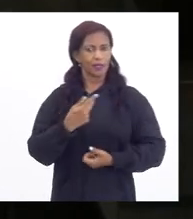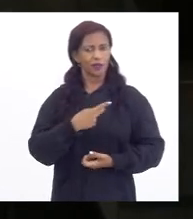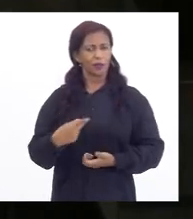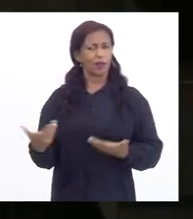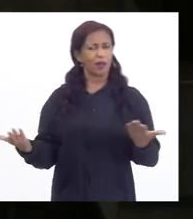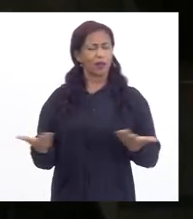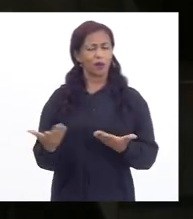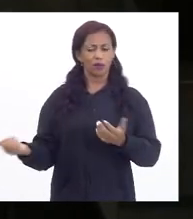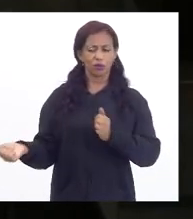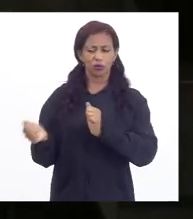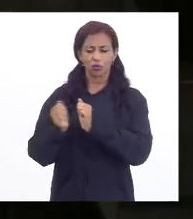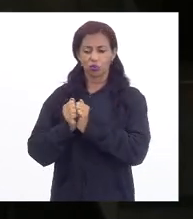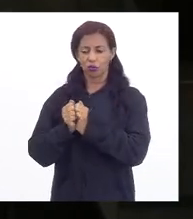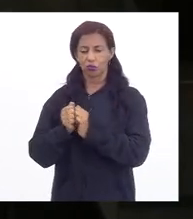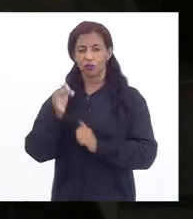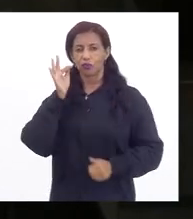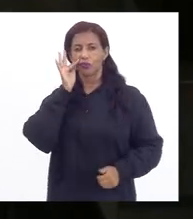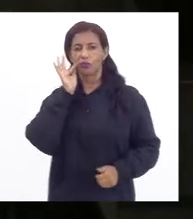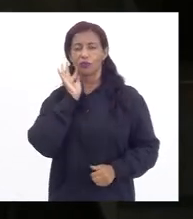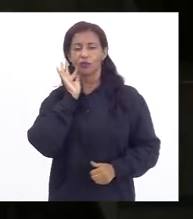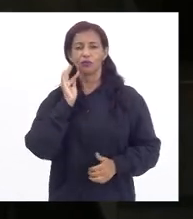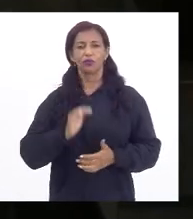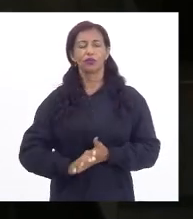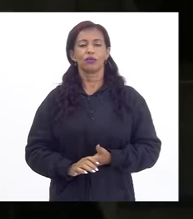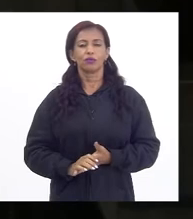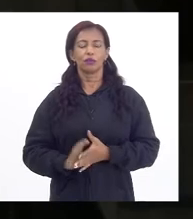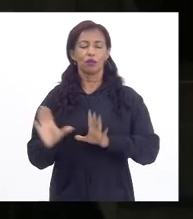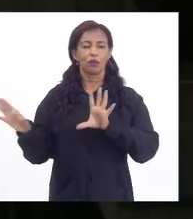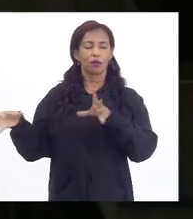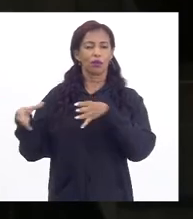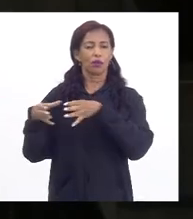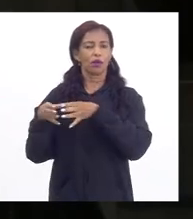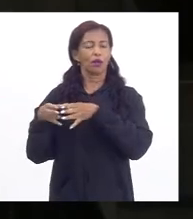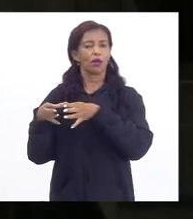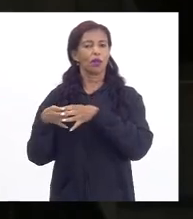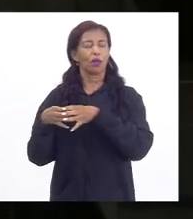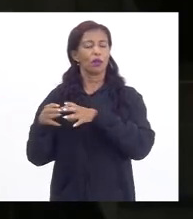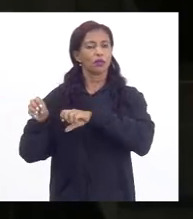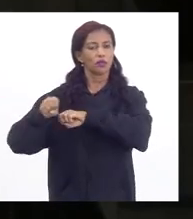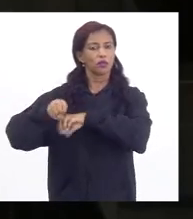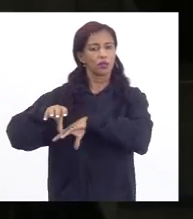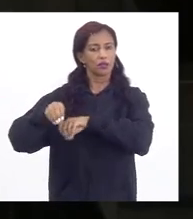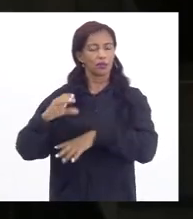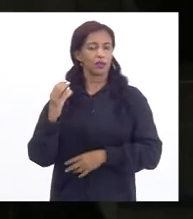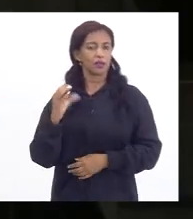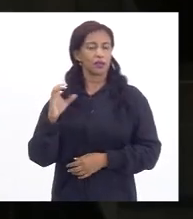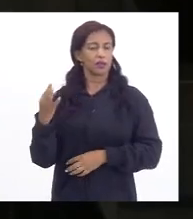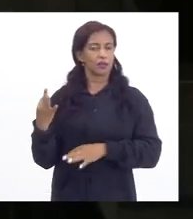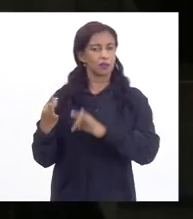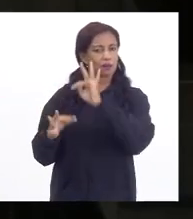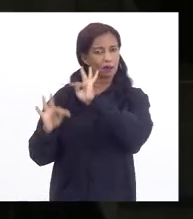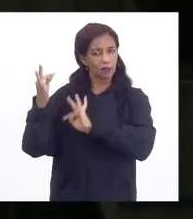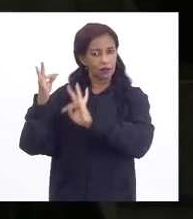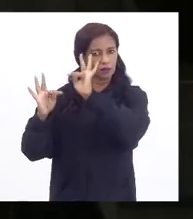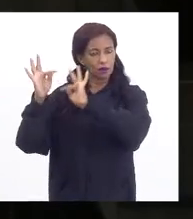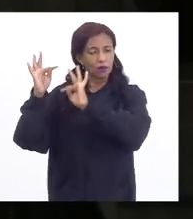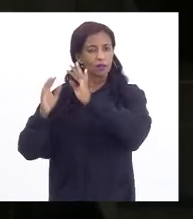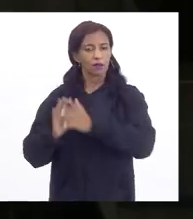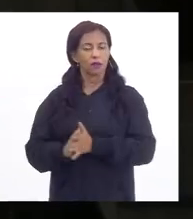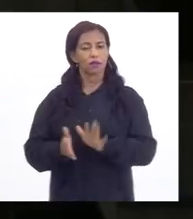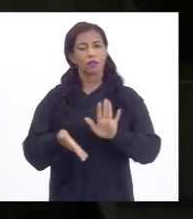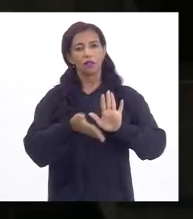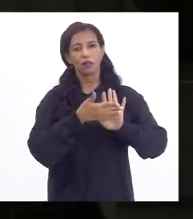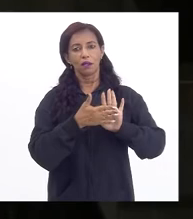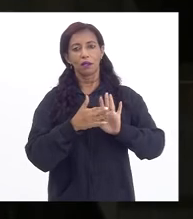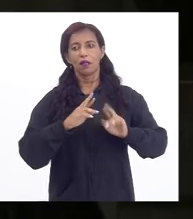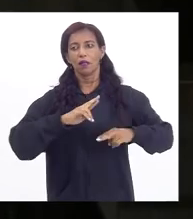há pouco ao lado do deputado Flávio Serafini, uma audiência pública conjunta das comissões de Educação e de Ciência e Tecnologia, sobre a proposta